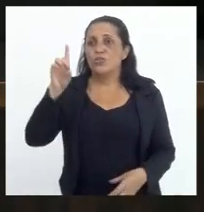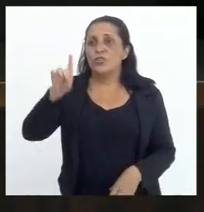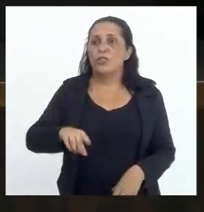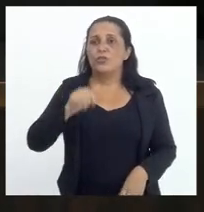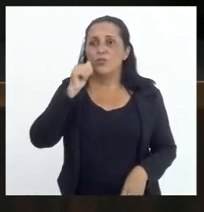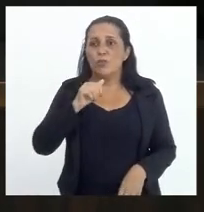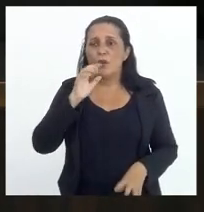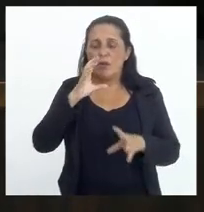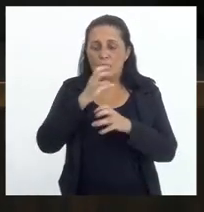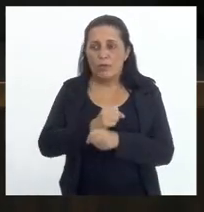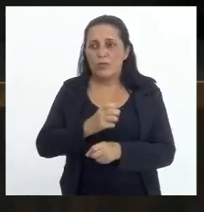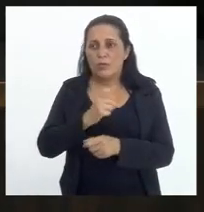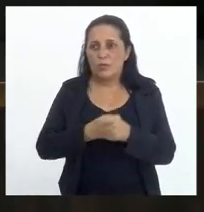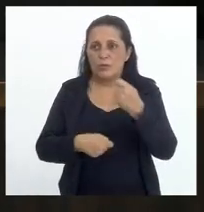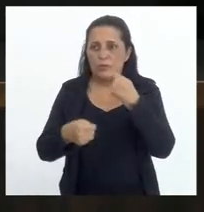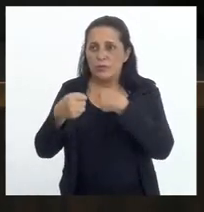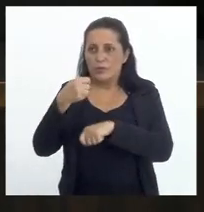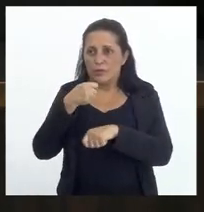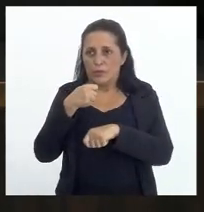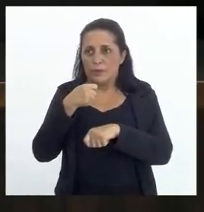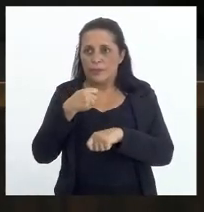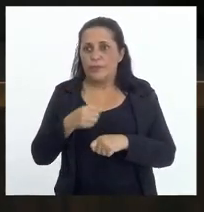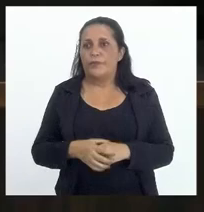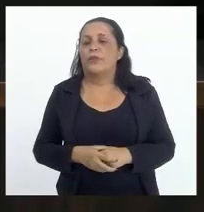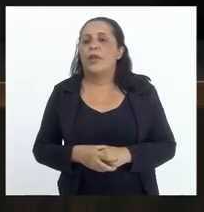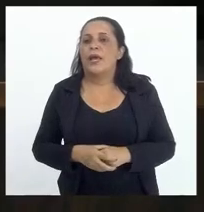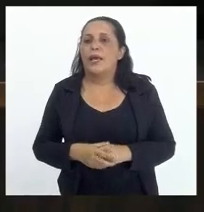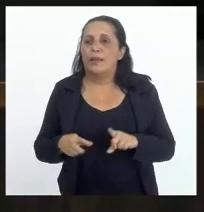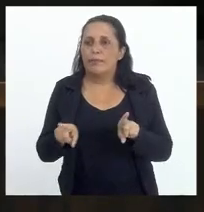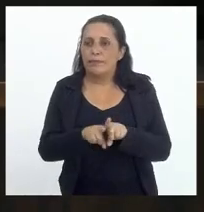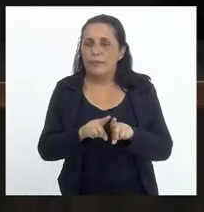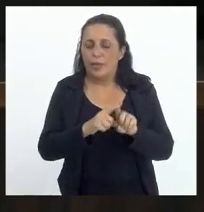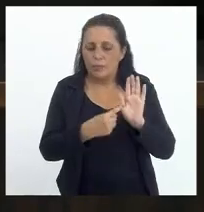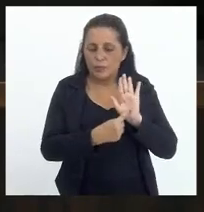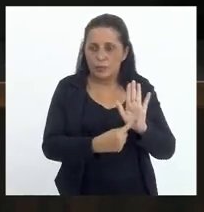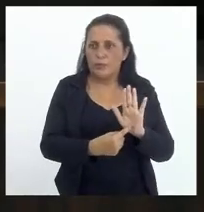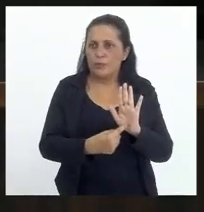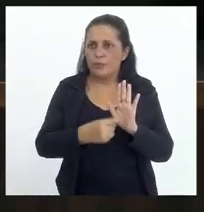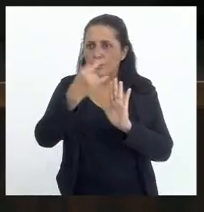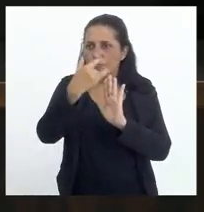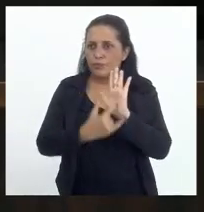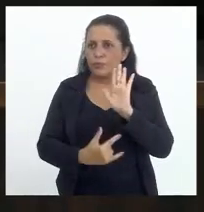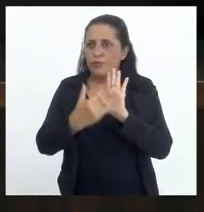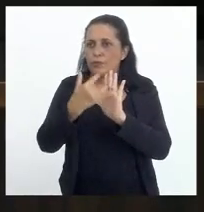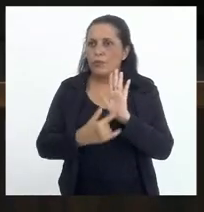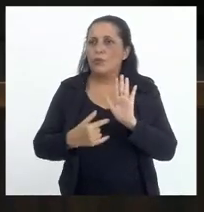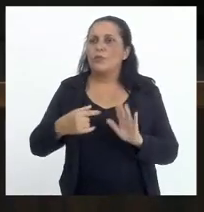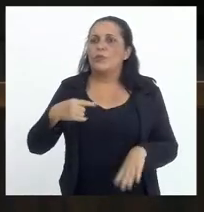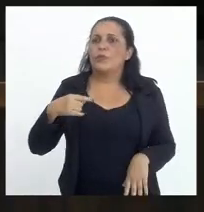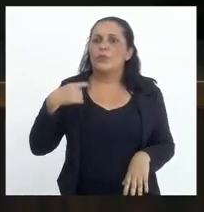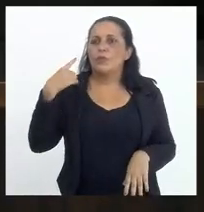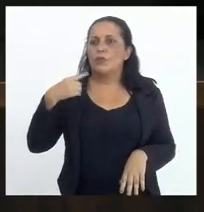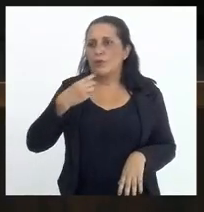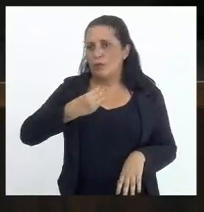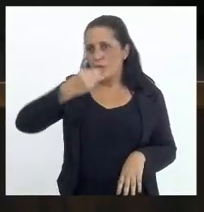de Orçamento, Finanças, Fiscalização Financeira e Controle. Para emitir parecer pela Comissão de Constituição e Justiça, deputado Márcio Pacheco.